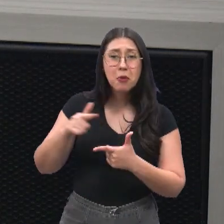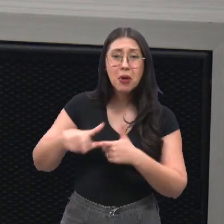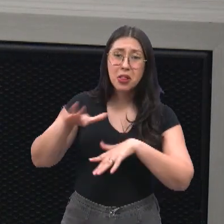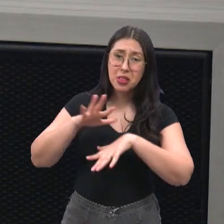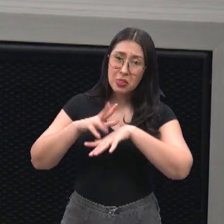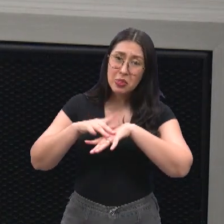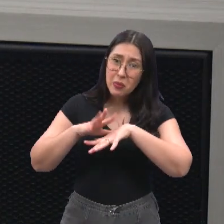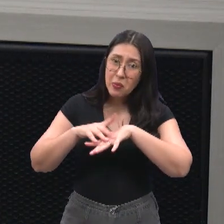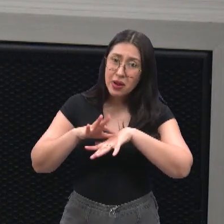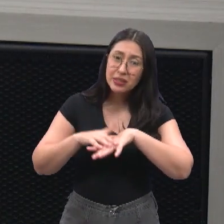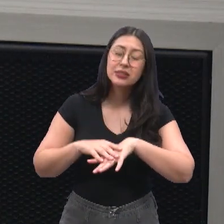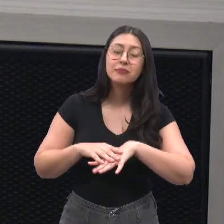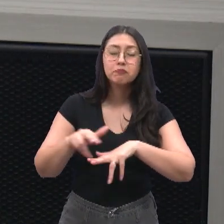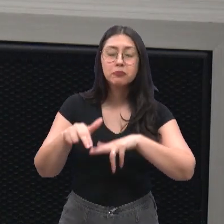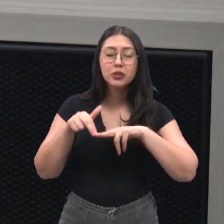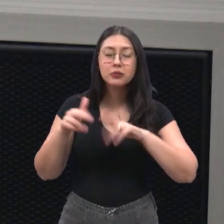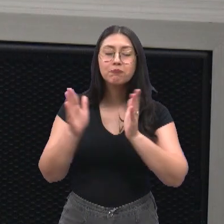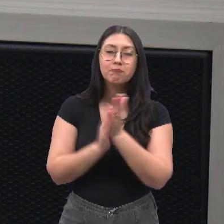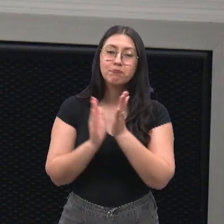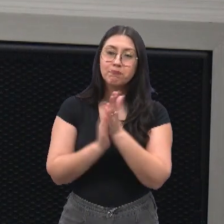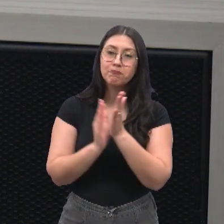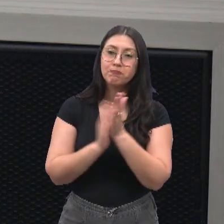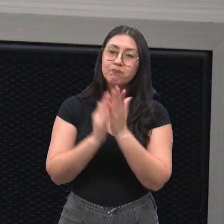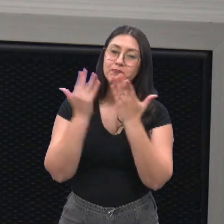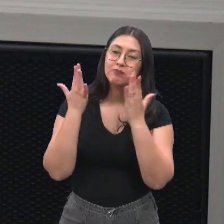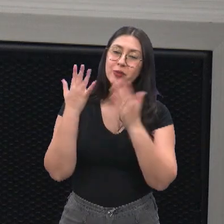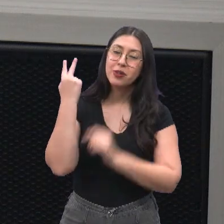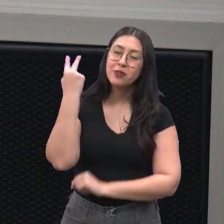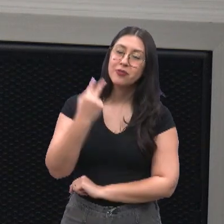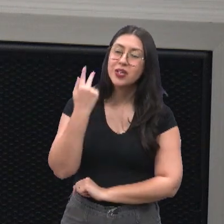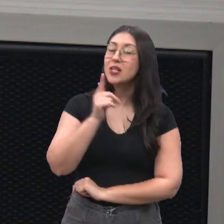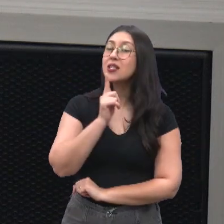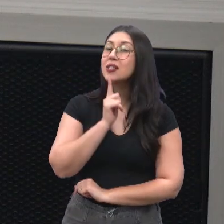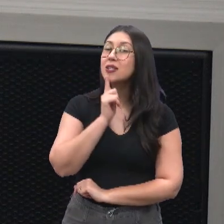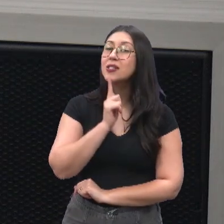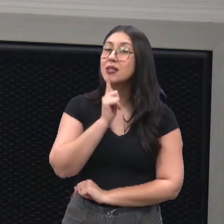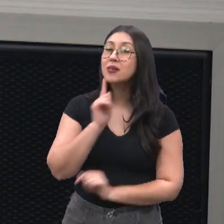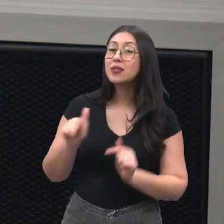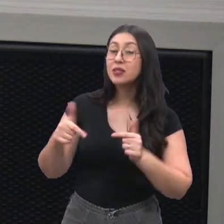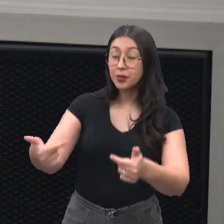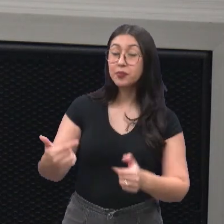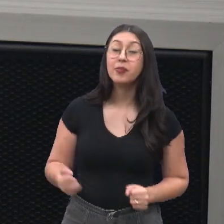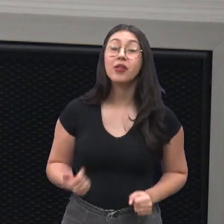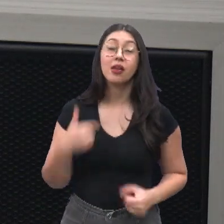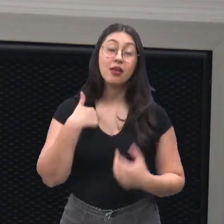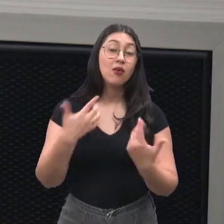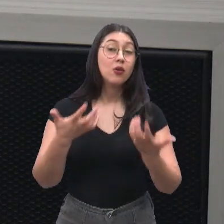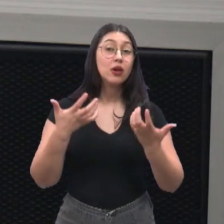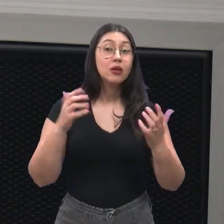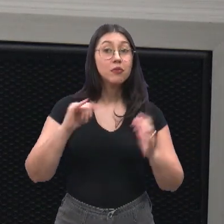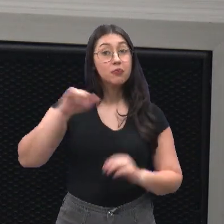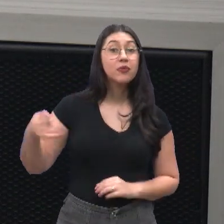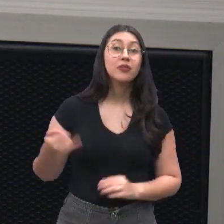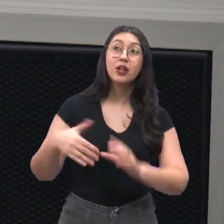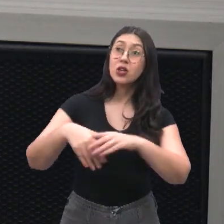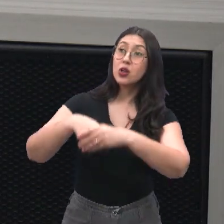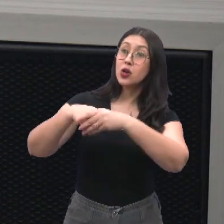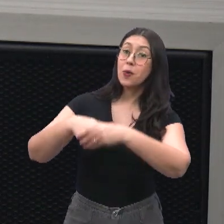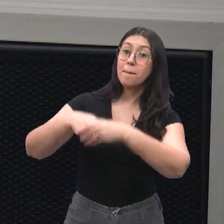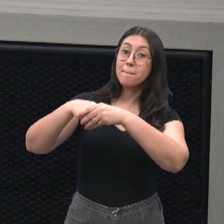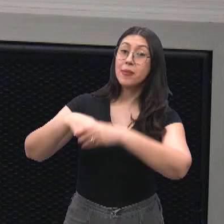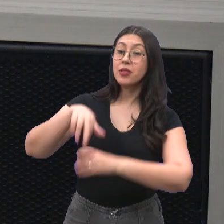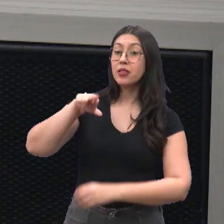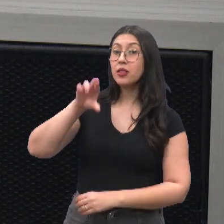Então, parabenizar o vereador Sérgio Camargo por essa iniciativa. Quero aproveitar e cumprimentar aqui a